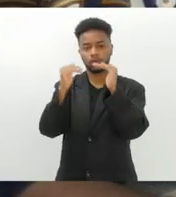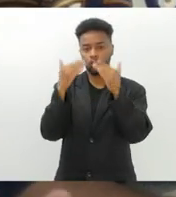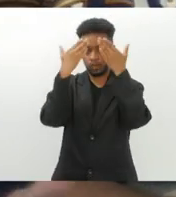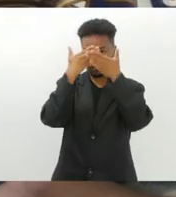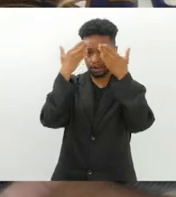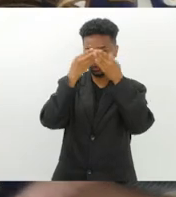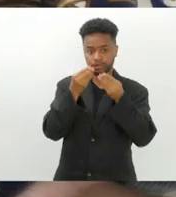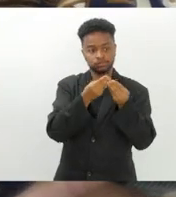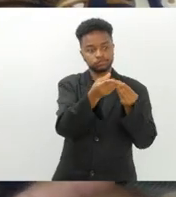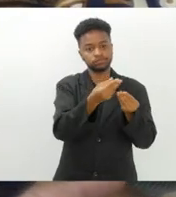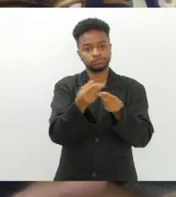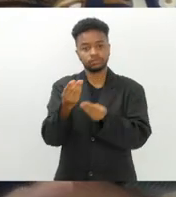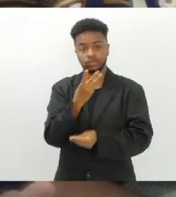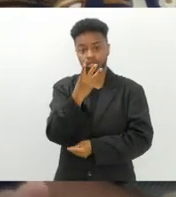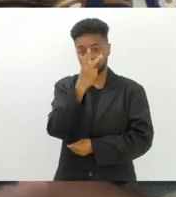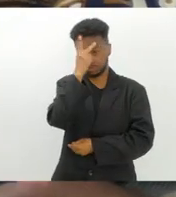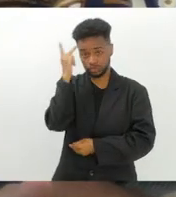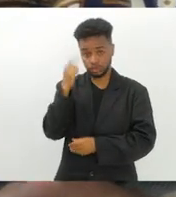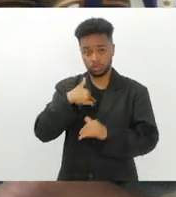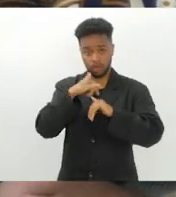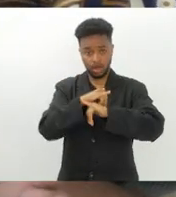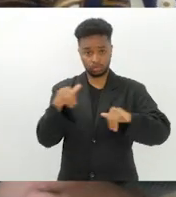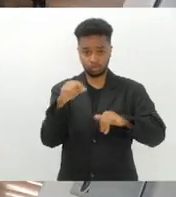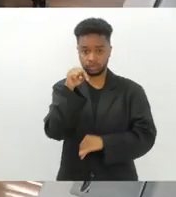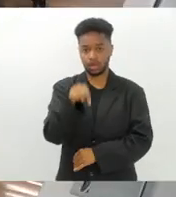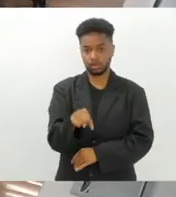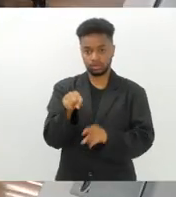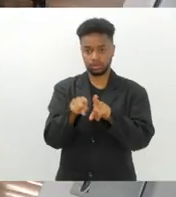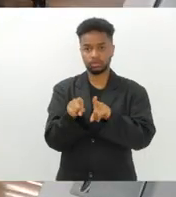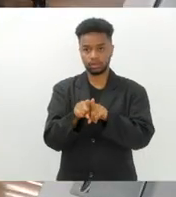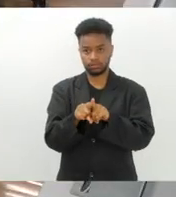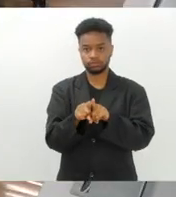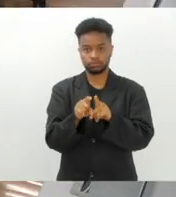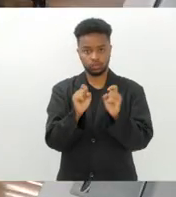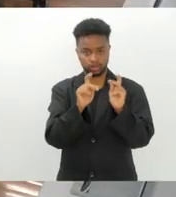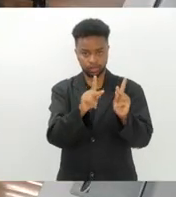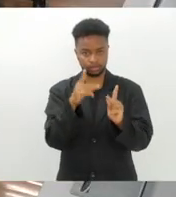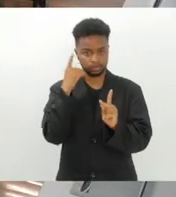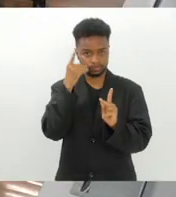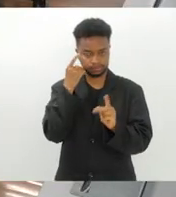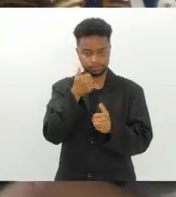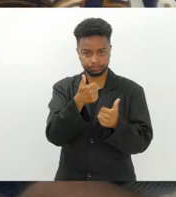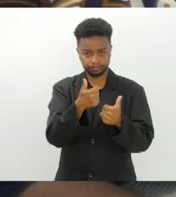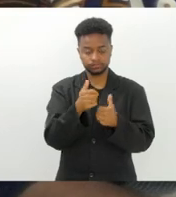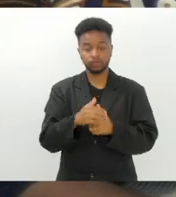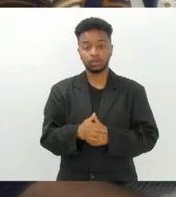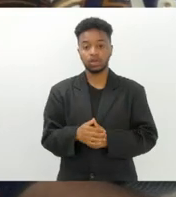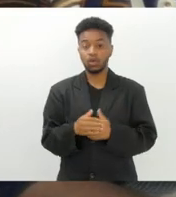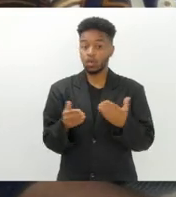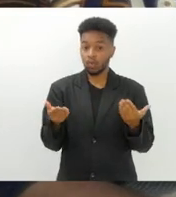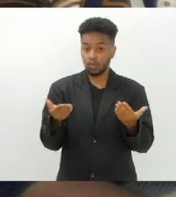pessoas. Eu faço esse anúncio aqui, tá bom? Também, tá, meu deputado? Hoje...